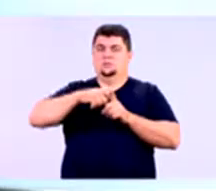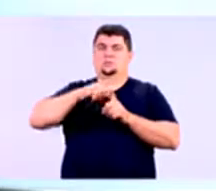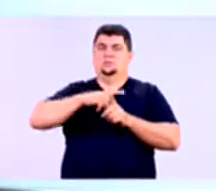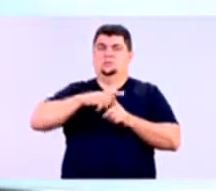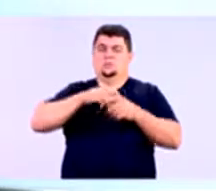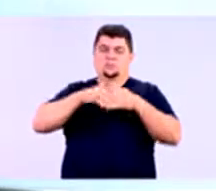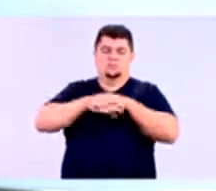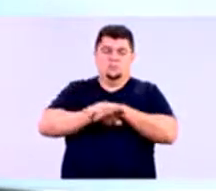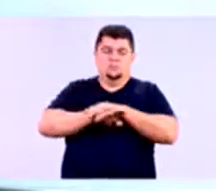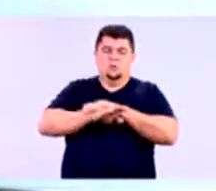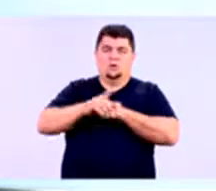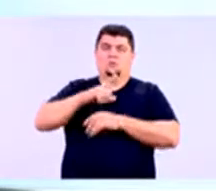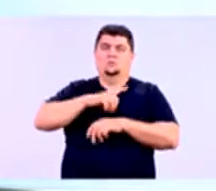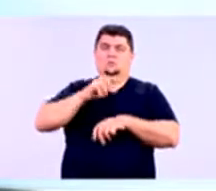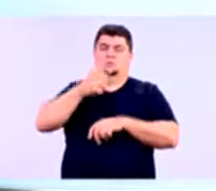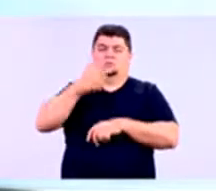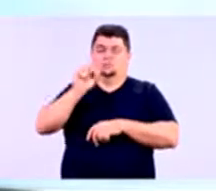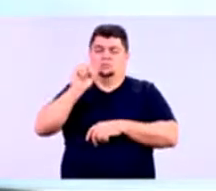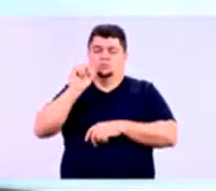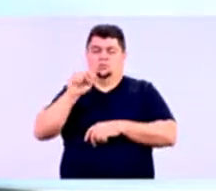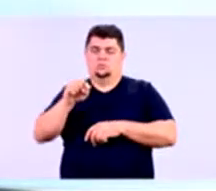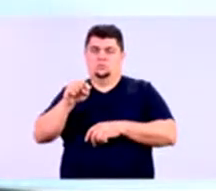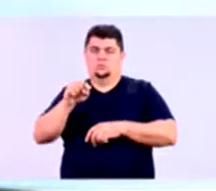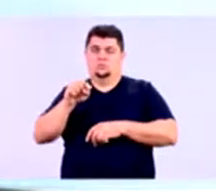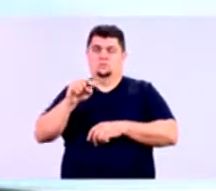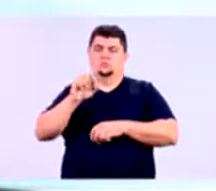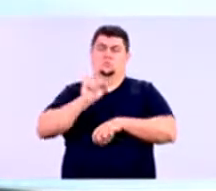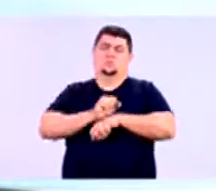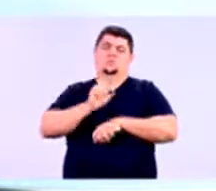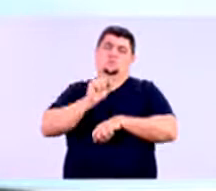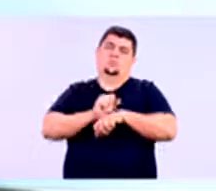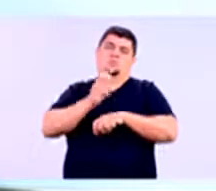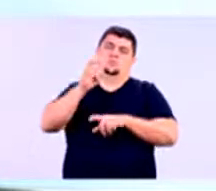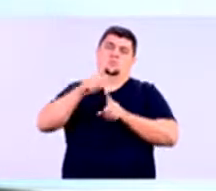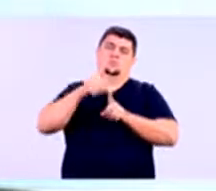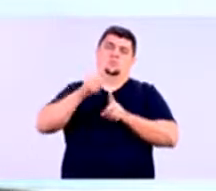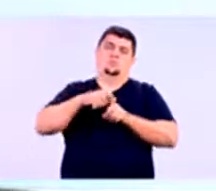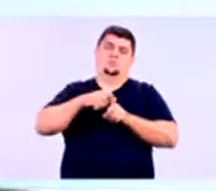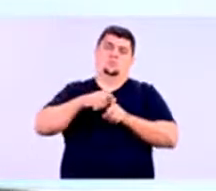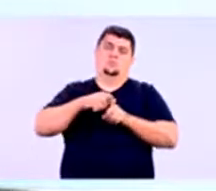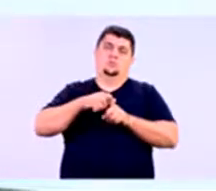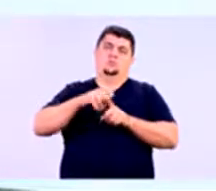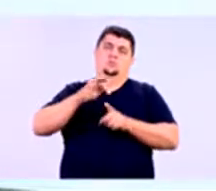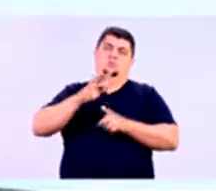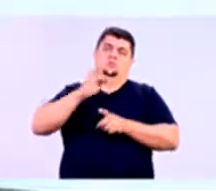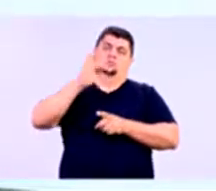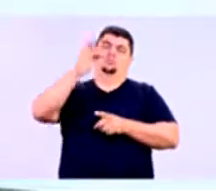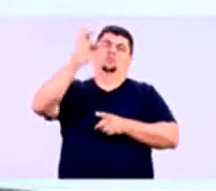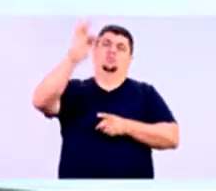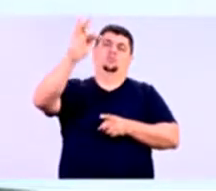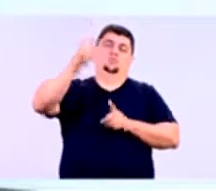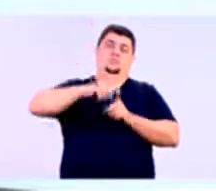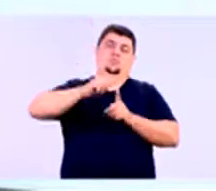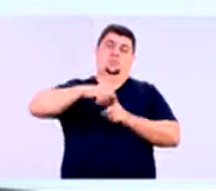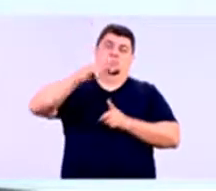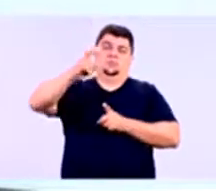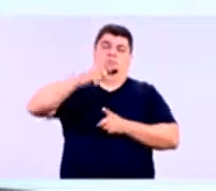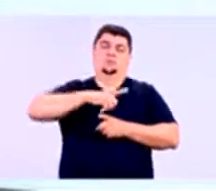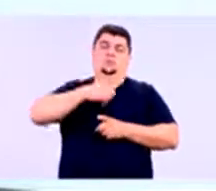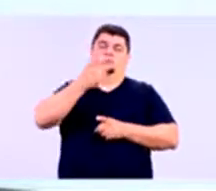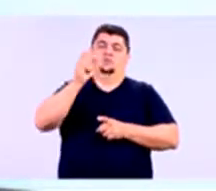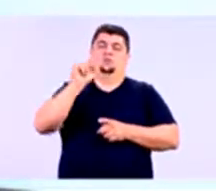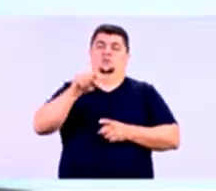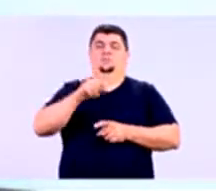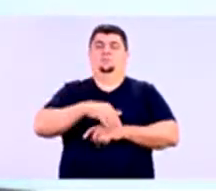uma quantia de R$18.000 e pouco, e aí eu garanto que no término dos 5 meses eu vou ter o dinheiro